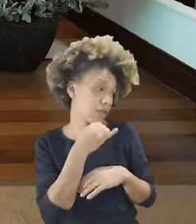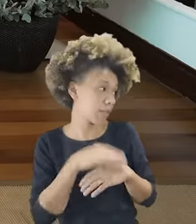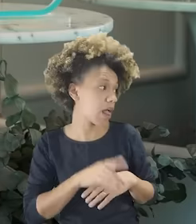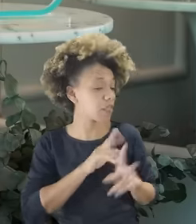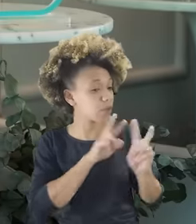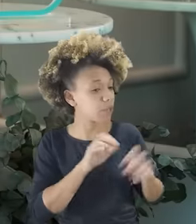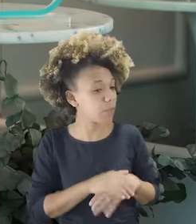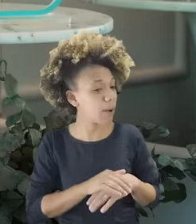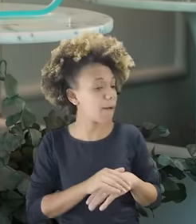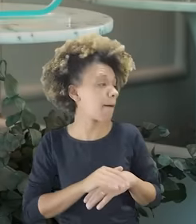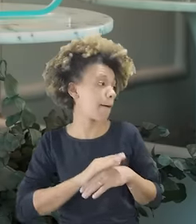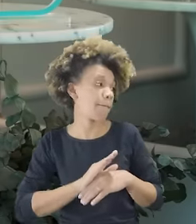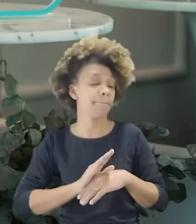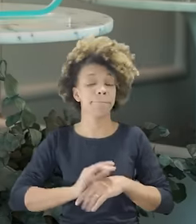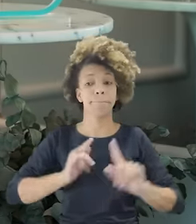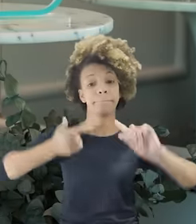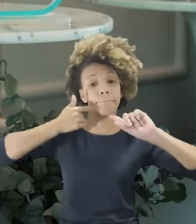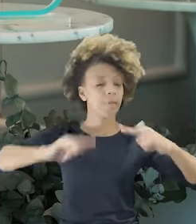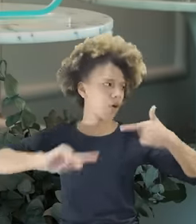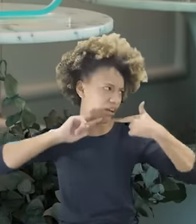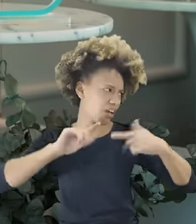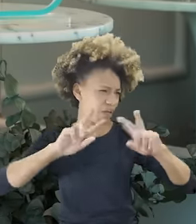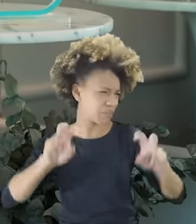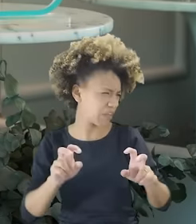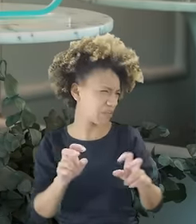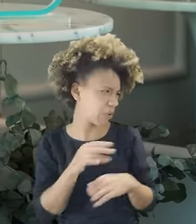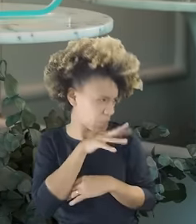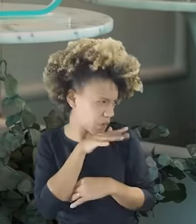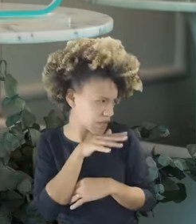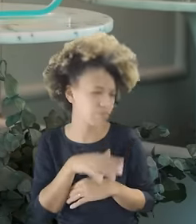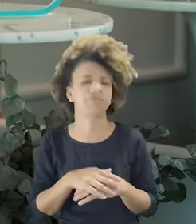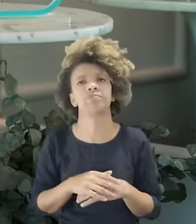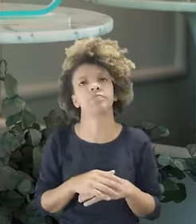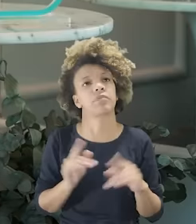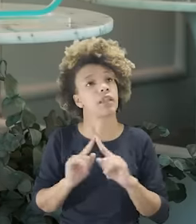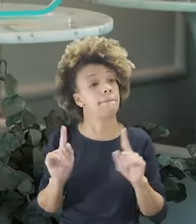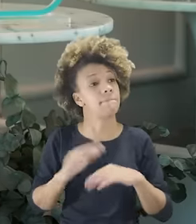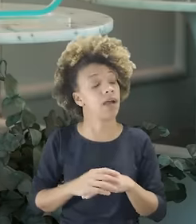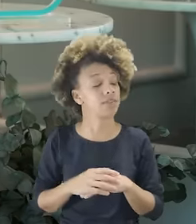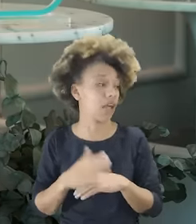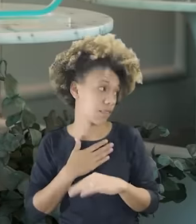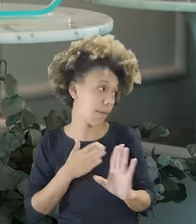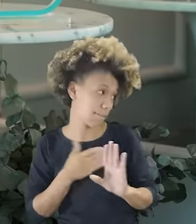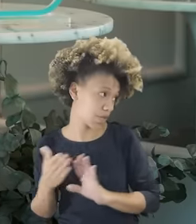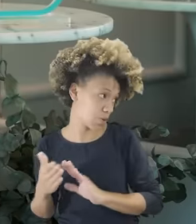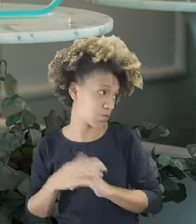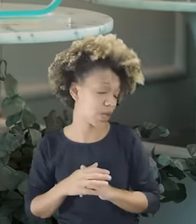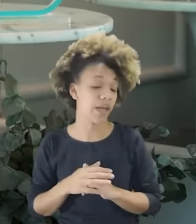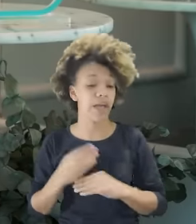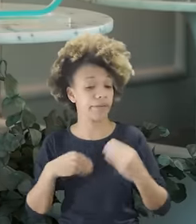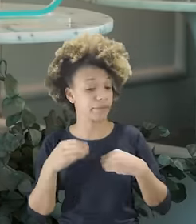tem um tempo que é o bipolar bipolar eu acho um termo ruim mas eu na minha época era